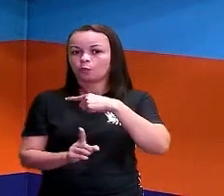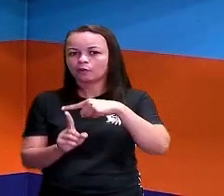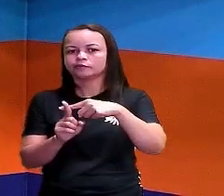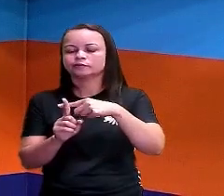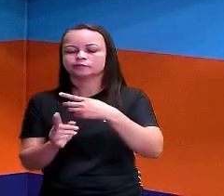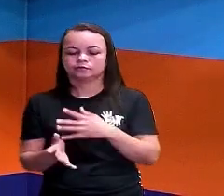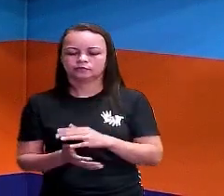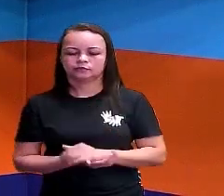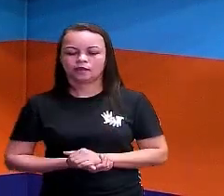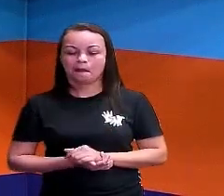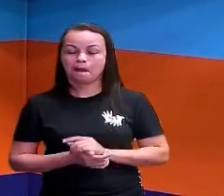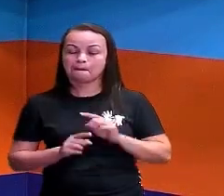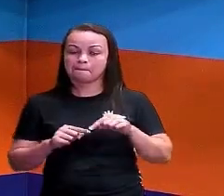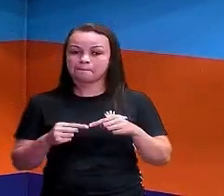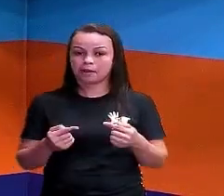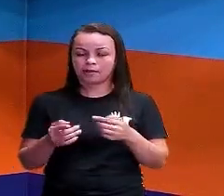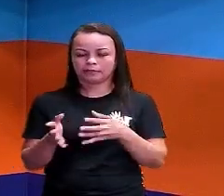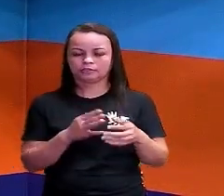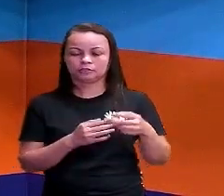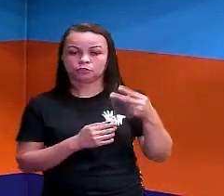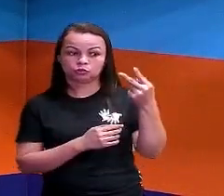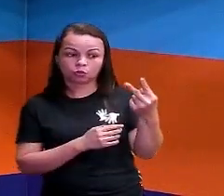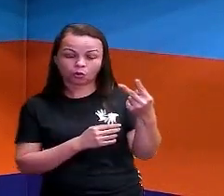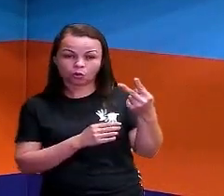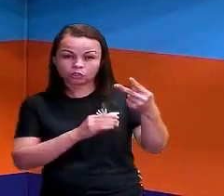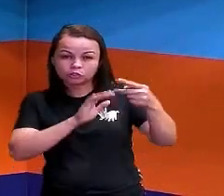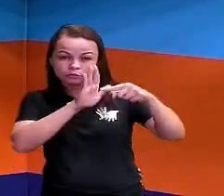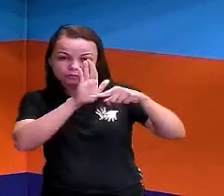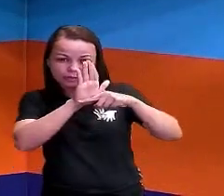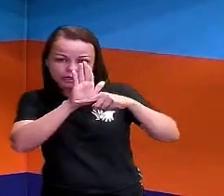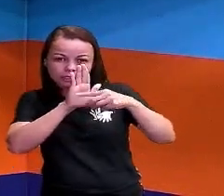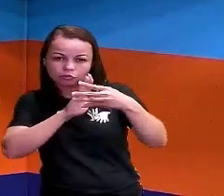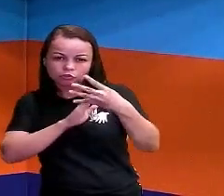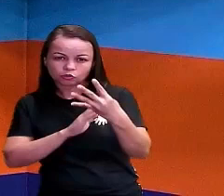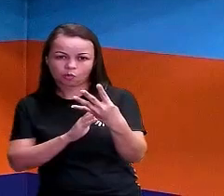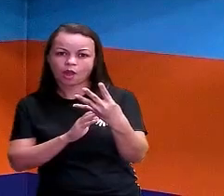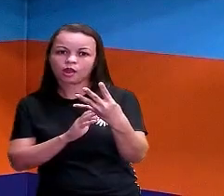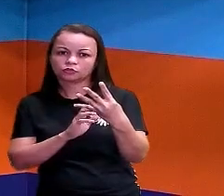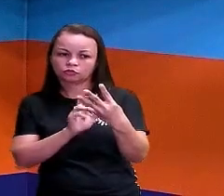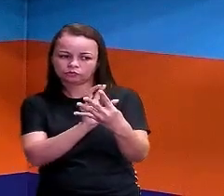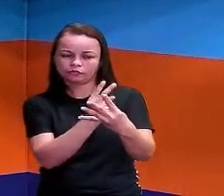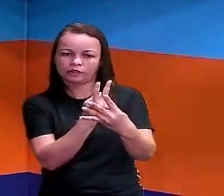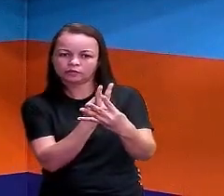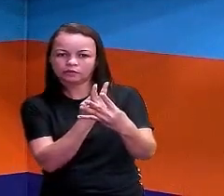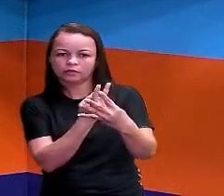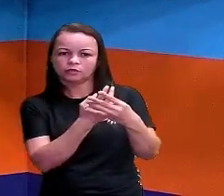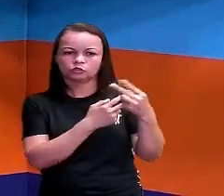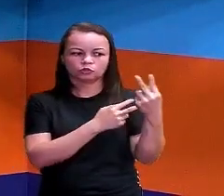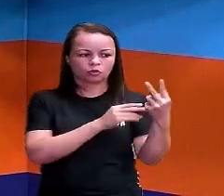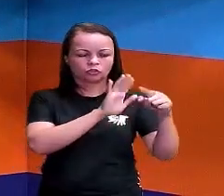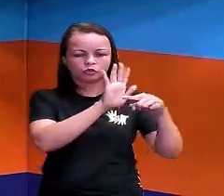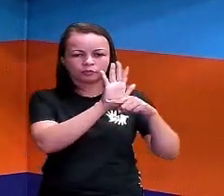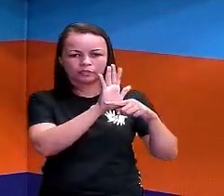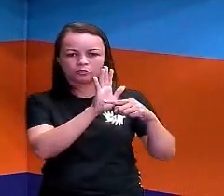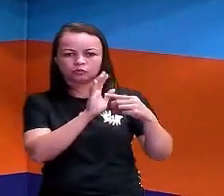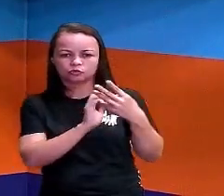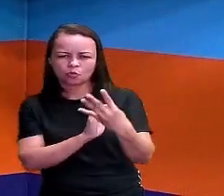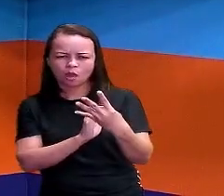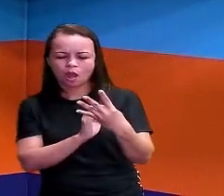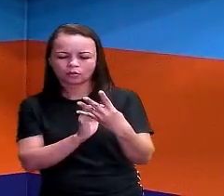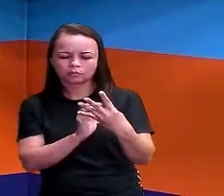se eu fizer 2 menos 4, vejam que eu inverti. O A não era